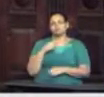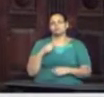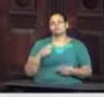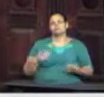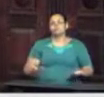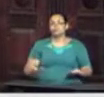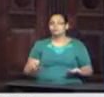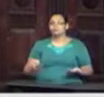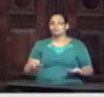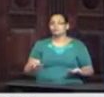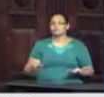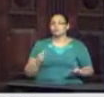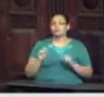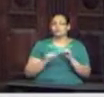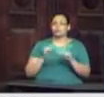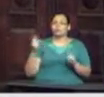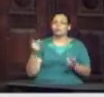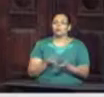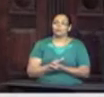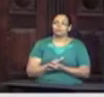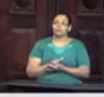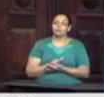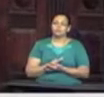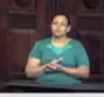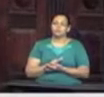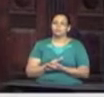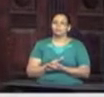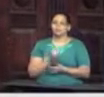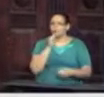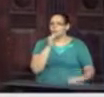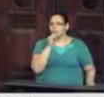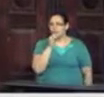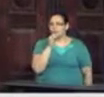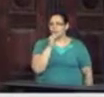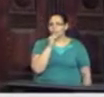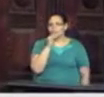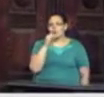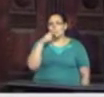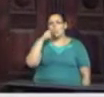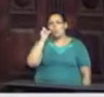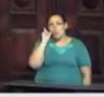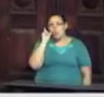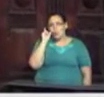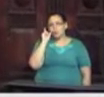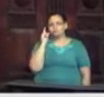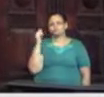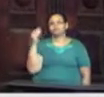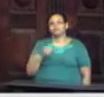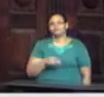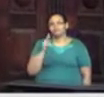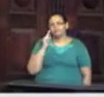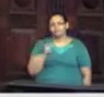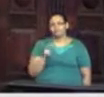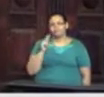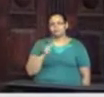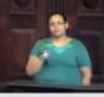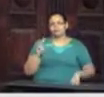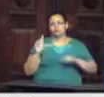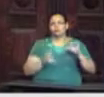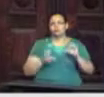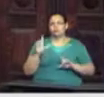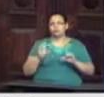E o que aconteceu? Por exemplo, ontem, ao assistir o